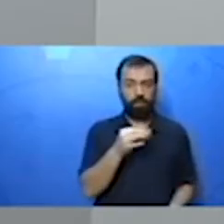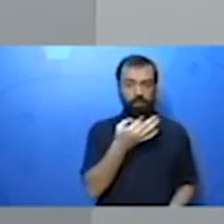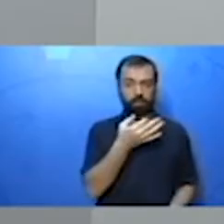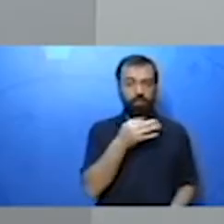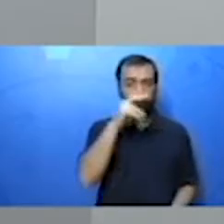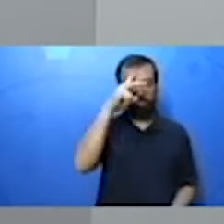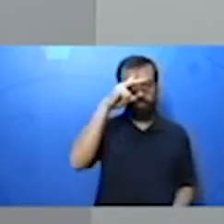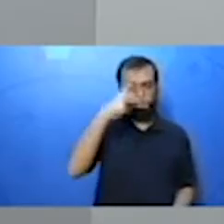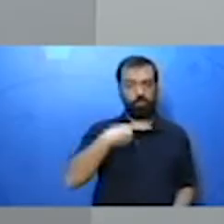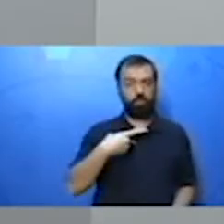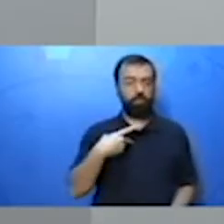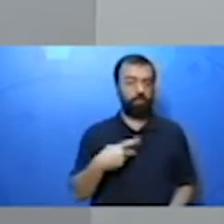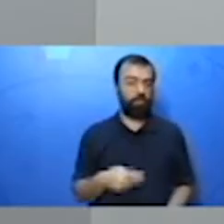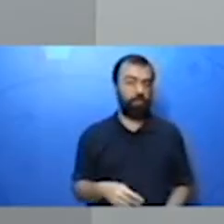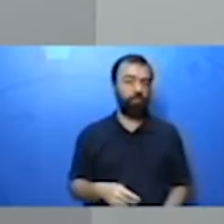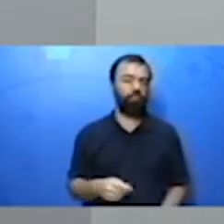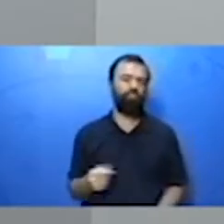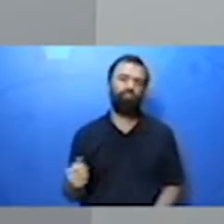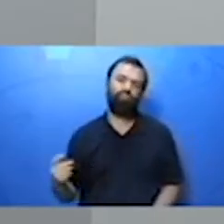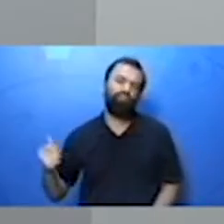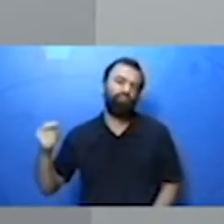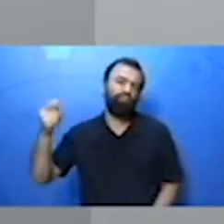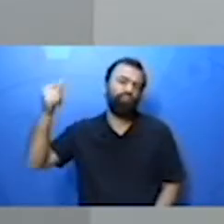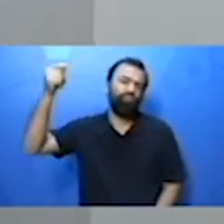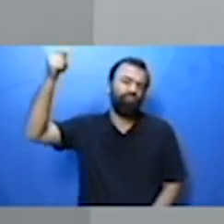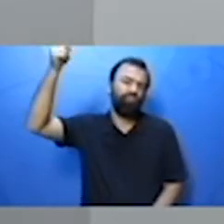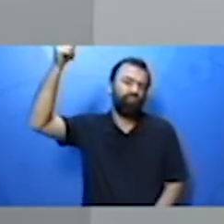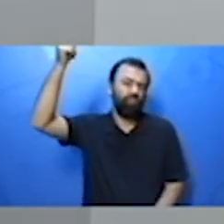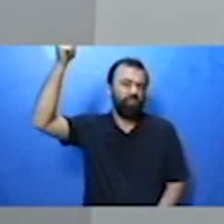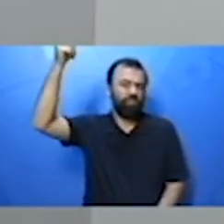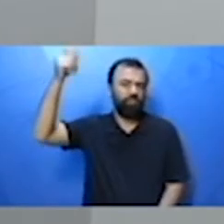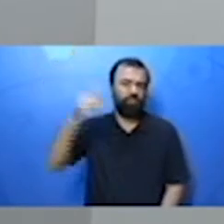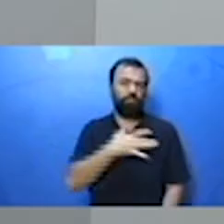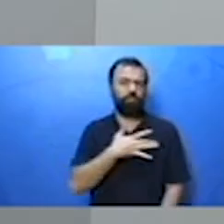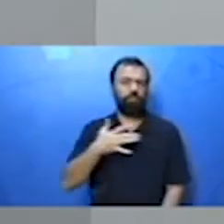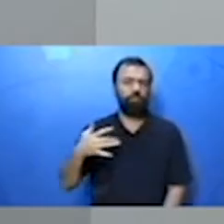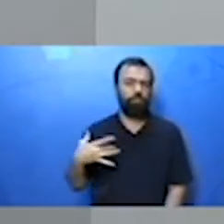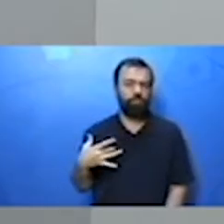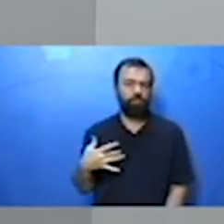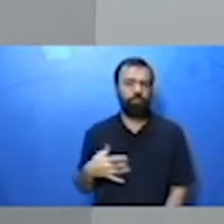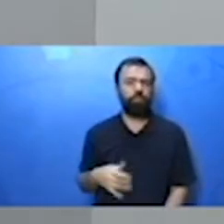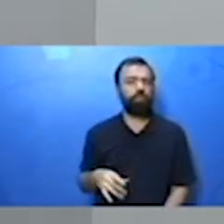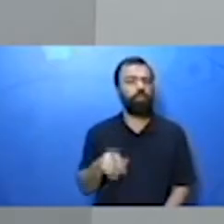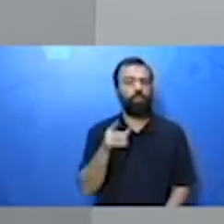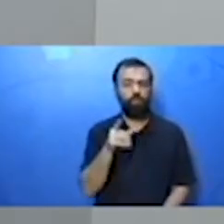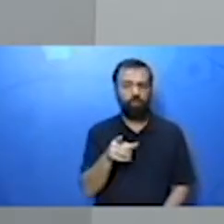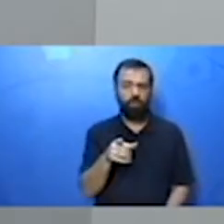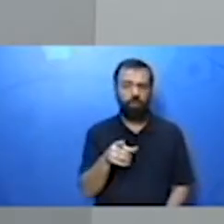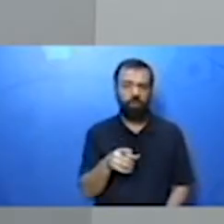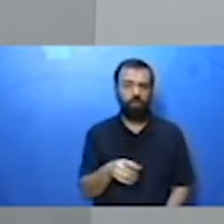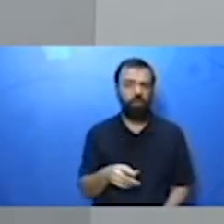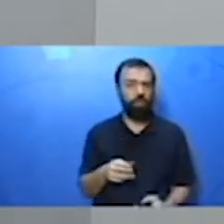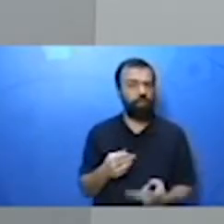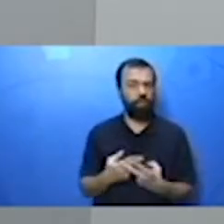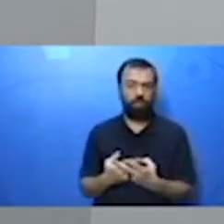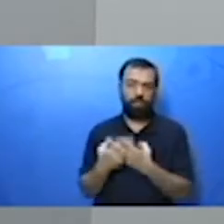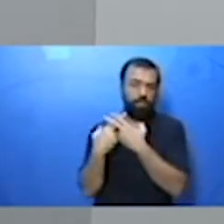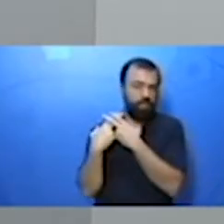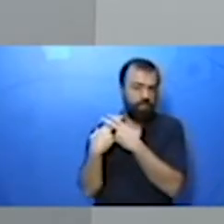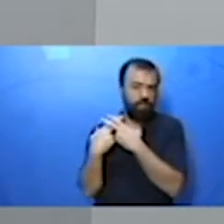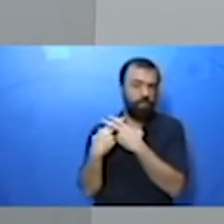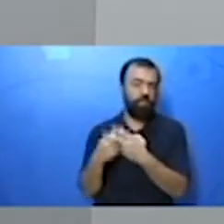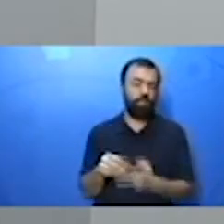seja, gastam um dinheiro excessivo em saúde por irresponsabilidade de alguns, que